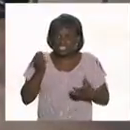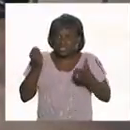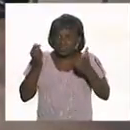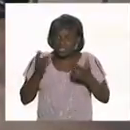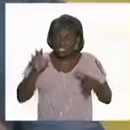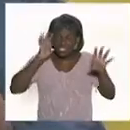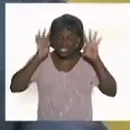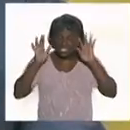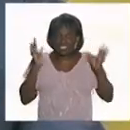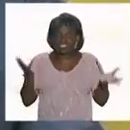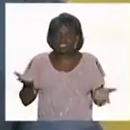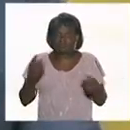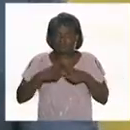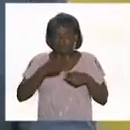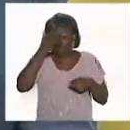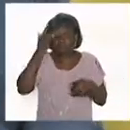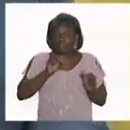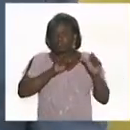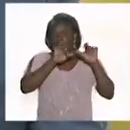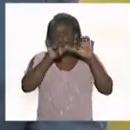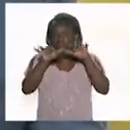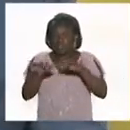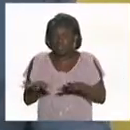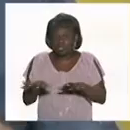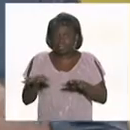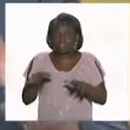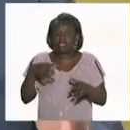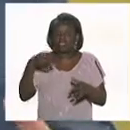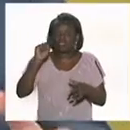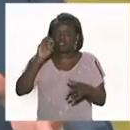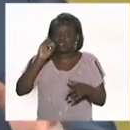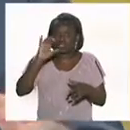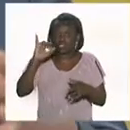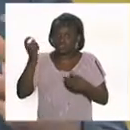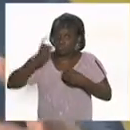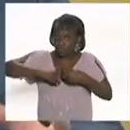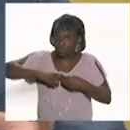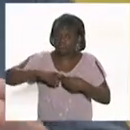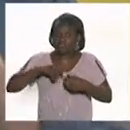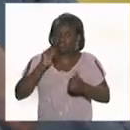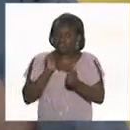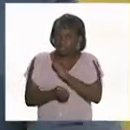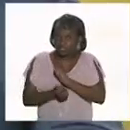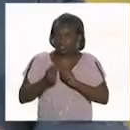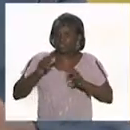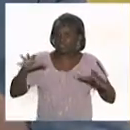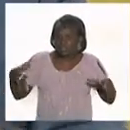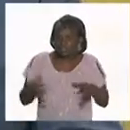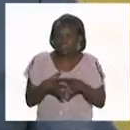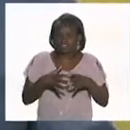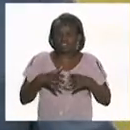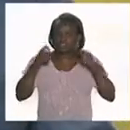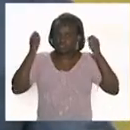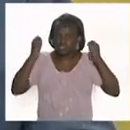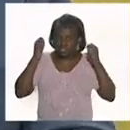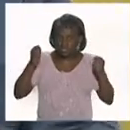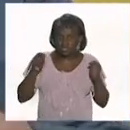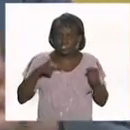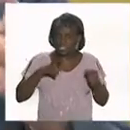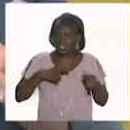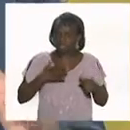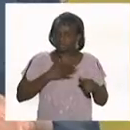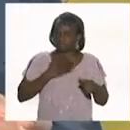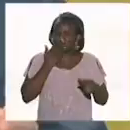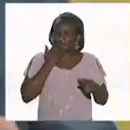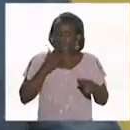tentando justamente fazer essa reflexão de que as pessoas eram sócias do clube, participavam, jogavam, se tornavam torcedores,